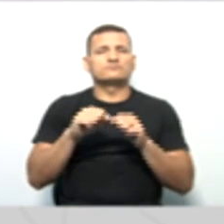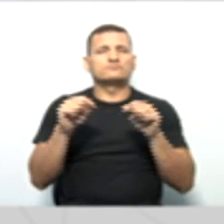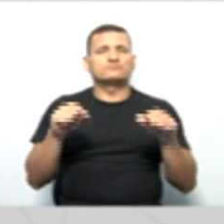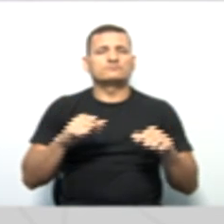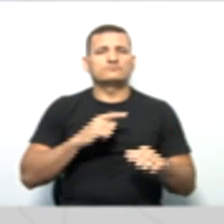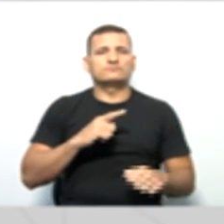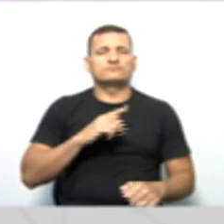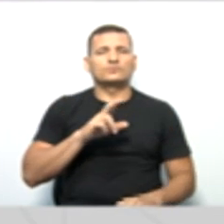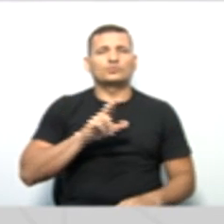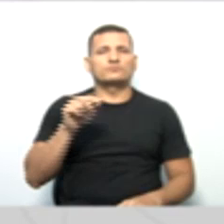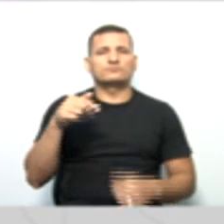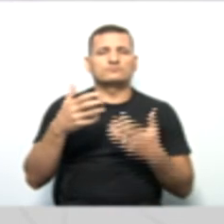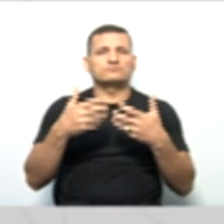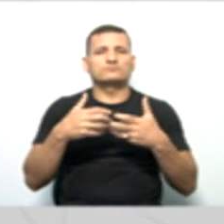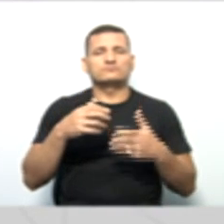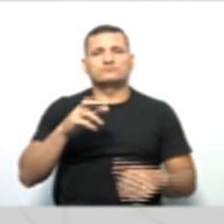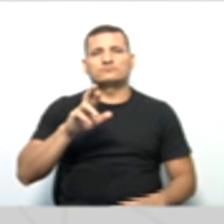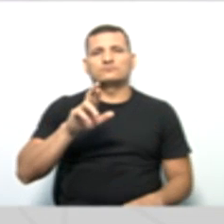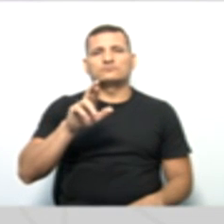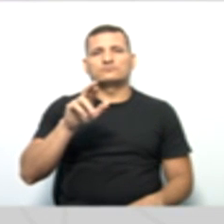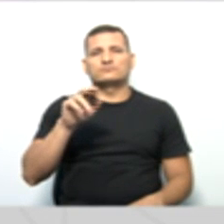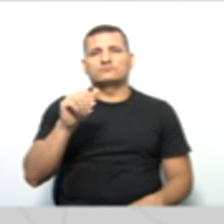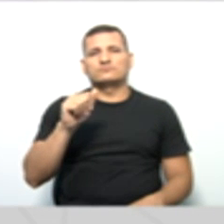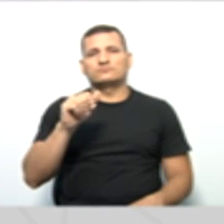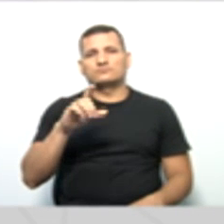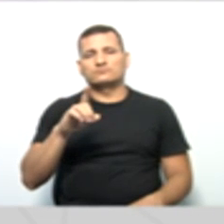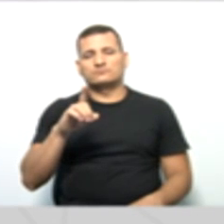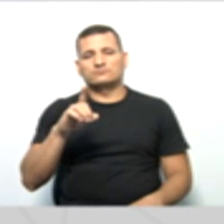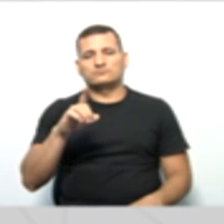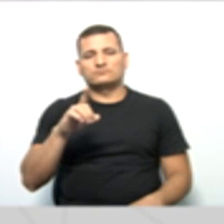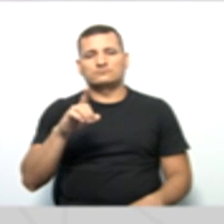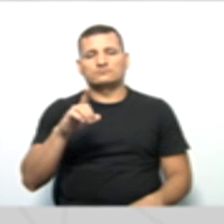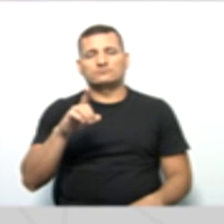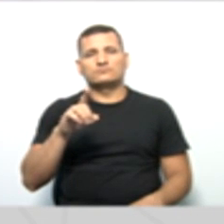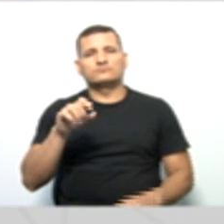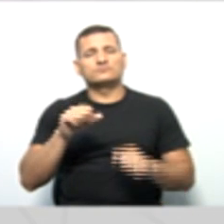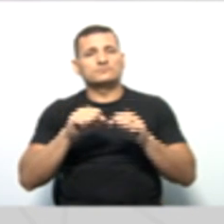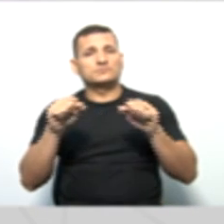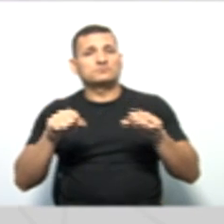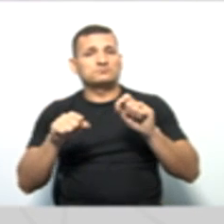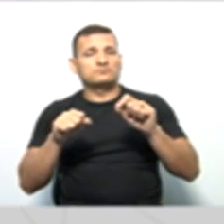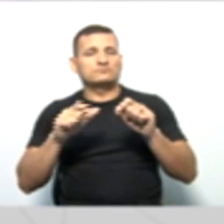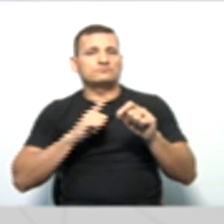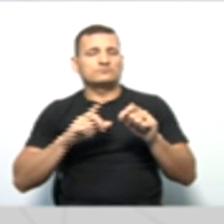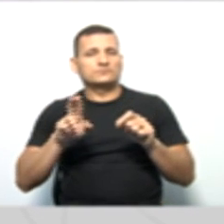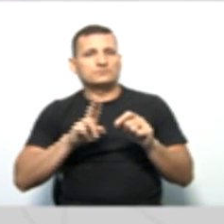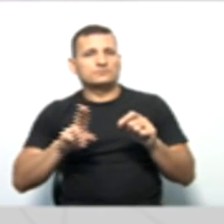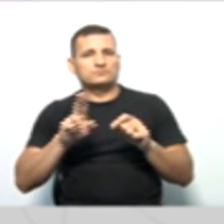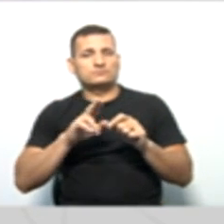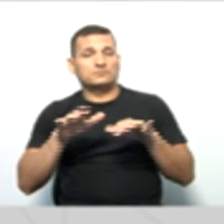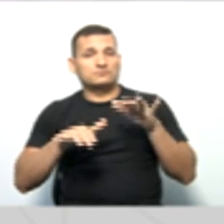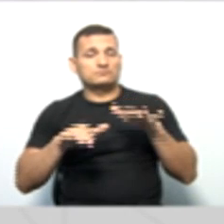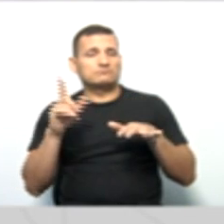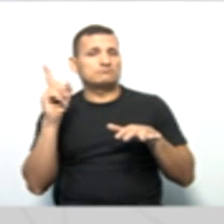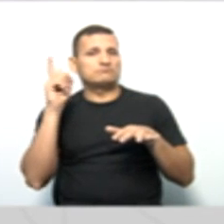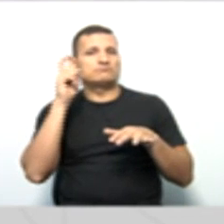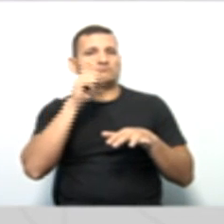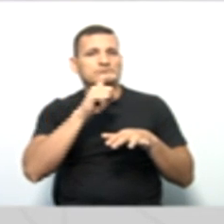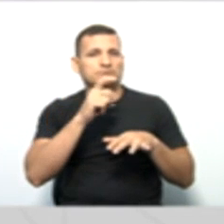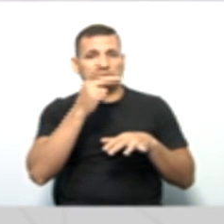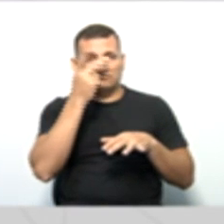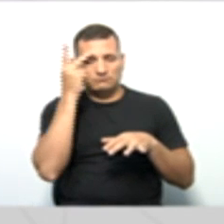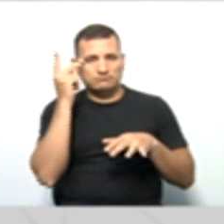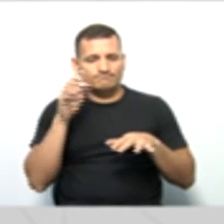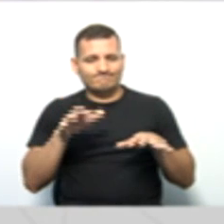tem familiaridade, né? Isso, então é um sistema que ele é o quê? Ele tem usabilidade complexa para o usuário. Alguns itens, né,